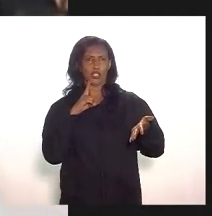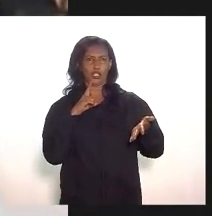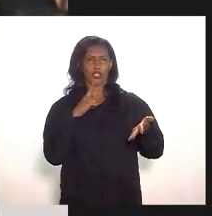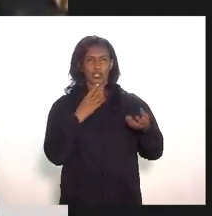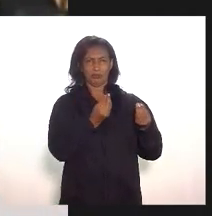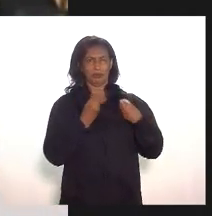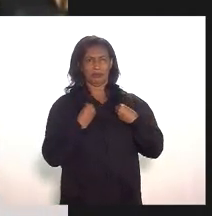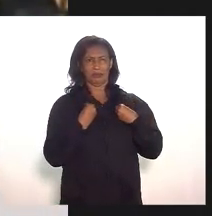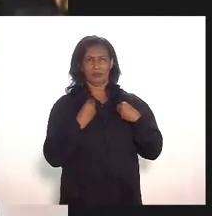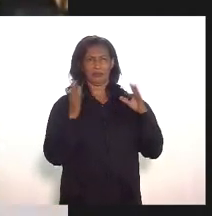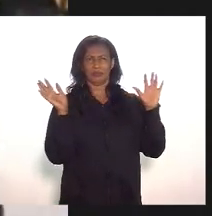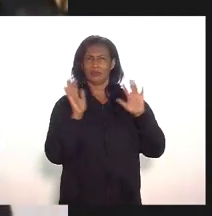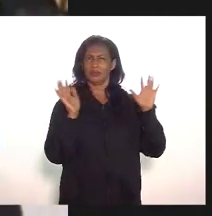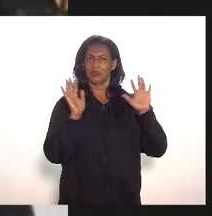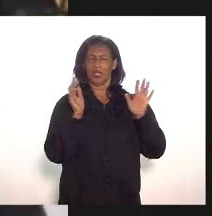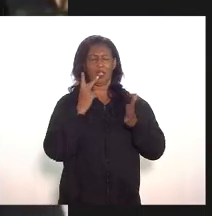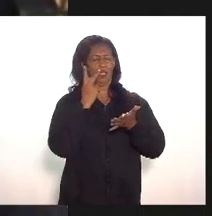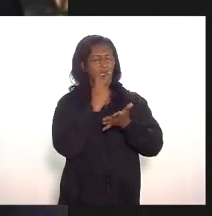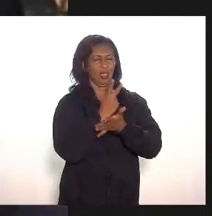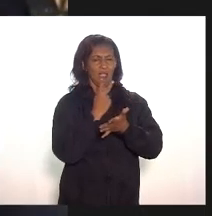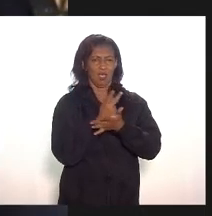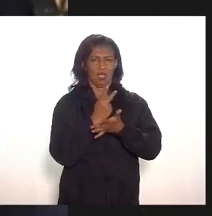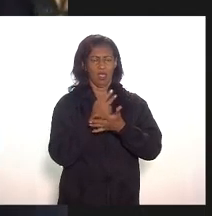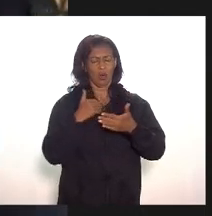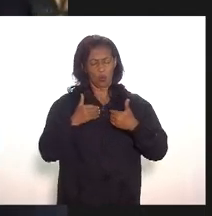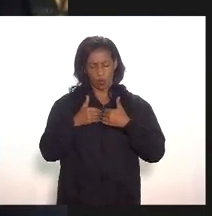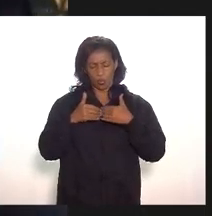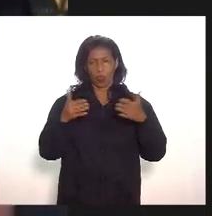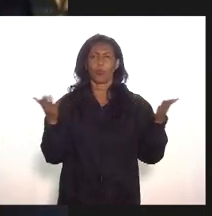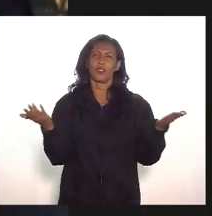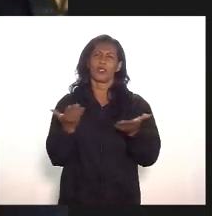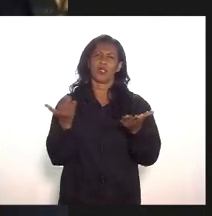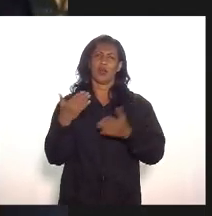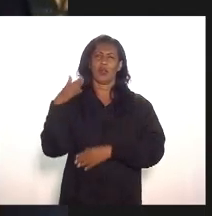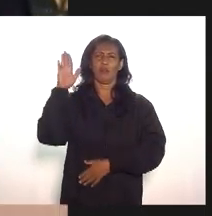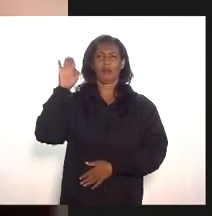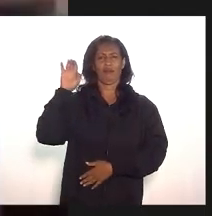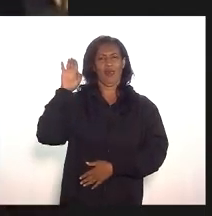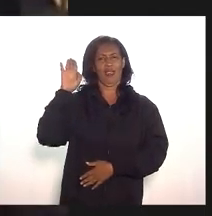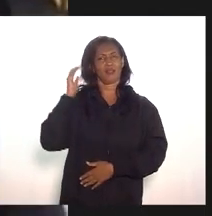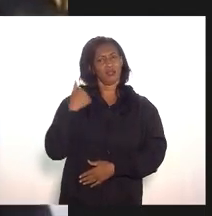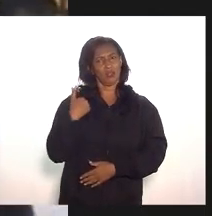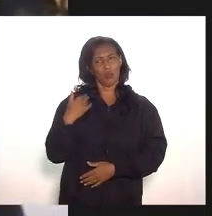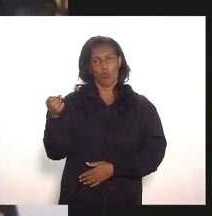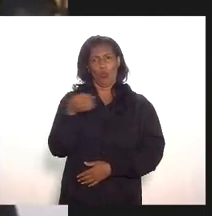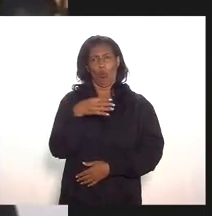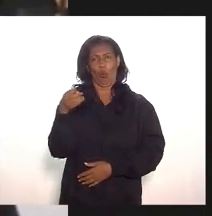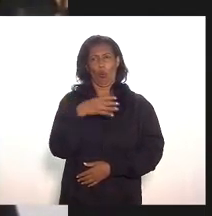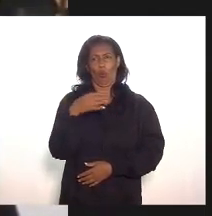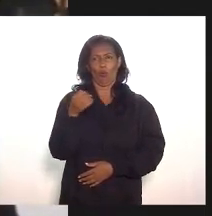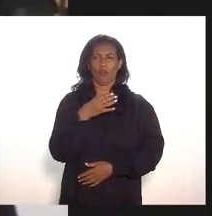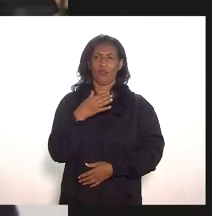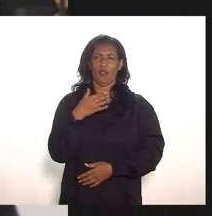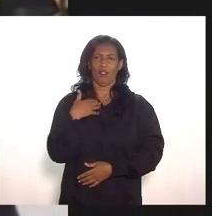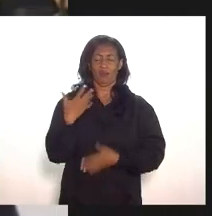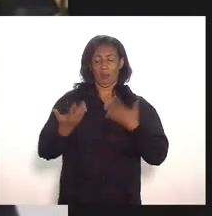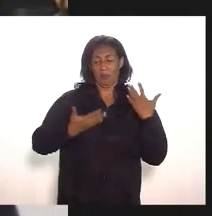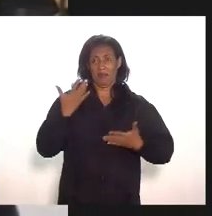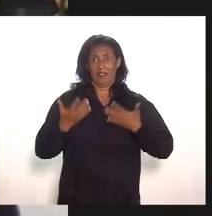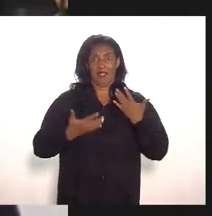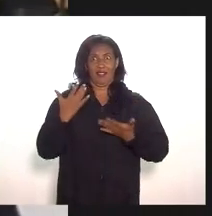estou assumindo o meu mandato agora, peço desculpas por isso, estavam muitas pessoas em volta de mim, pode ser que eu tenha me